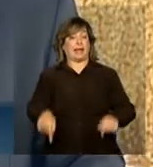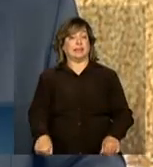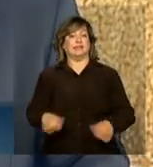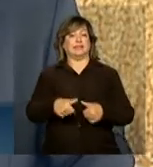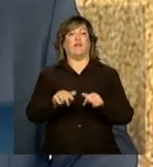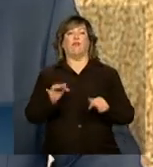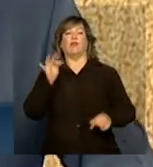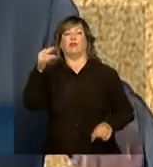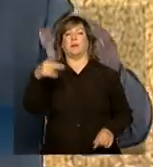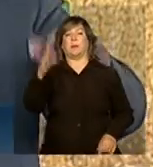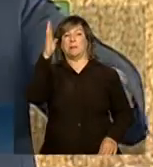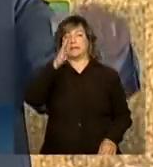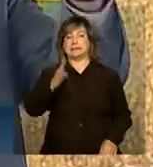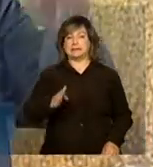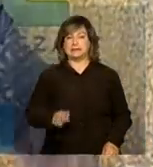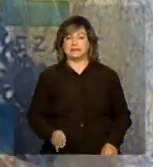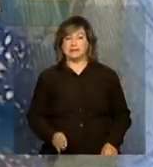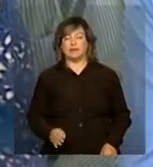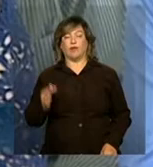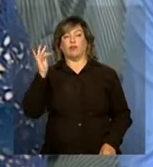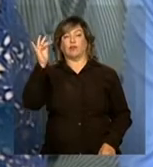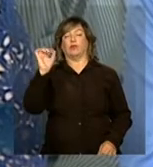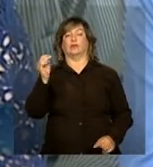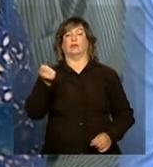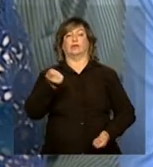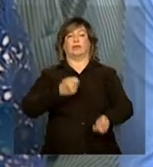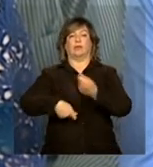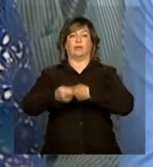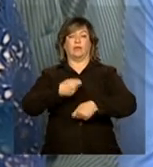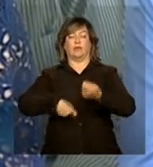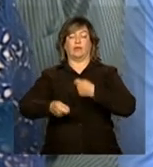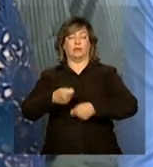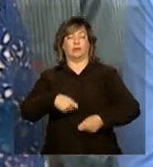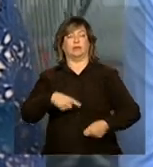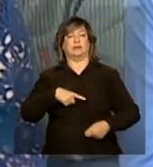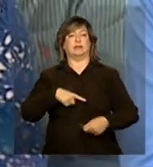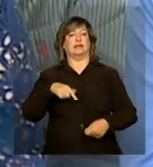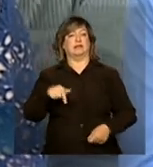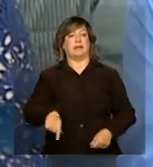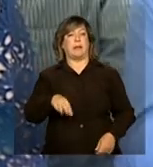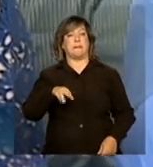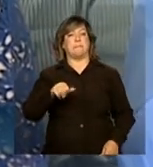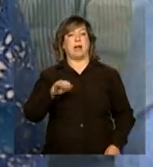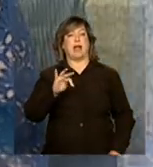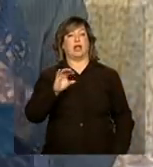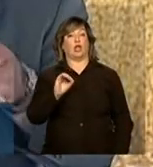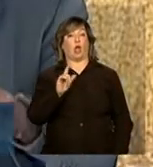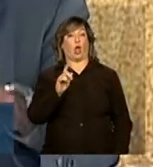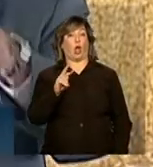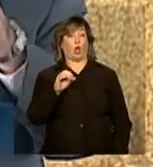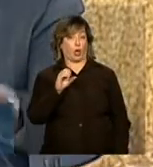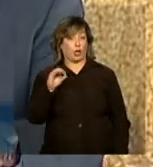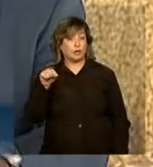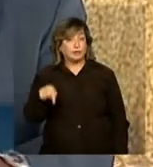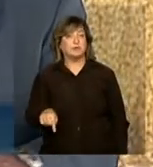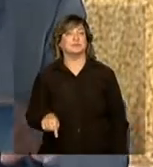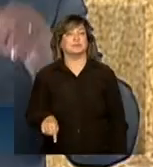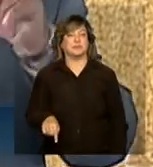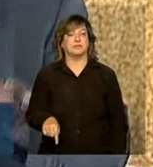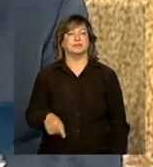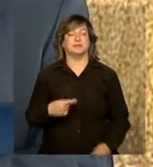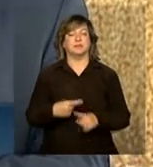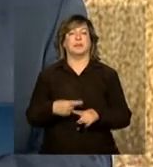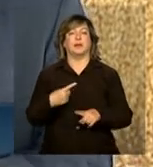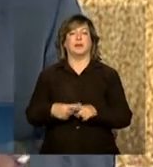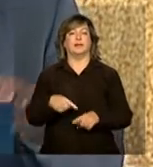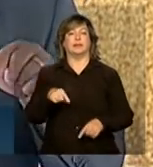Brasil. O futuro do desenvolvimento do agronegócio está aqui em Mato Grosso. E por isso Mato Grosso,